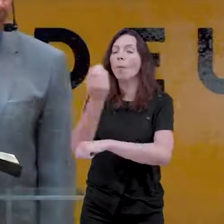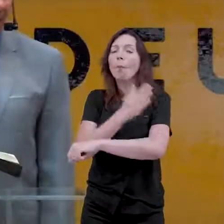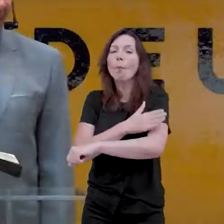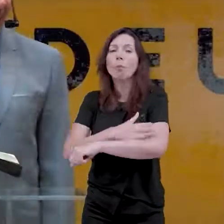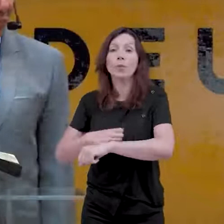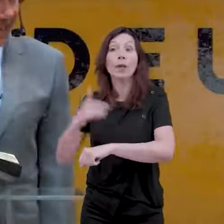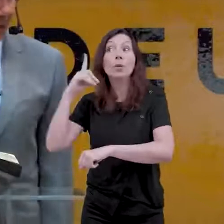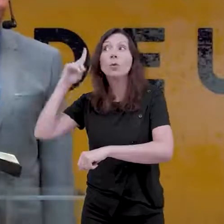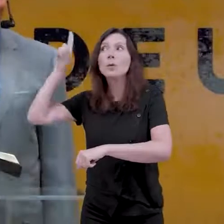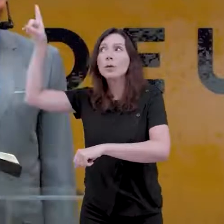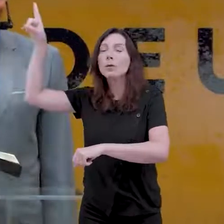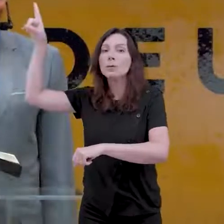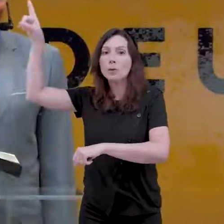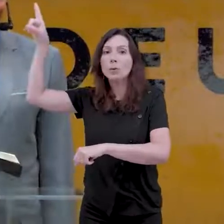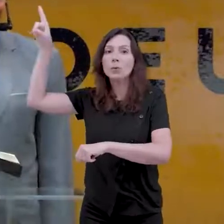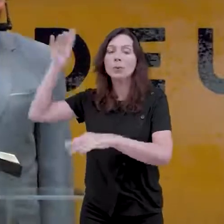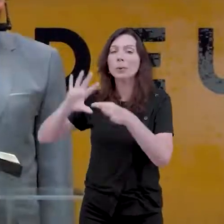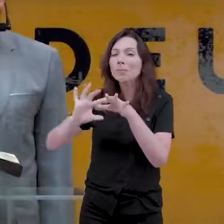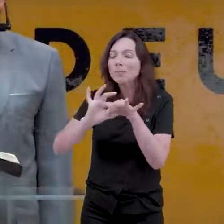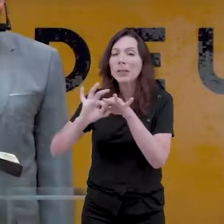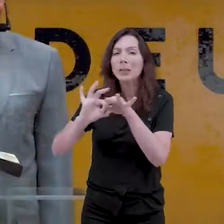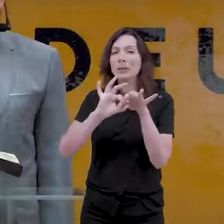Ele é o Deus da aliança, Ele é o seu Deus.